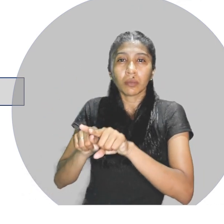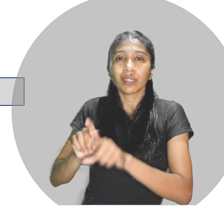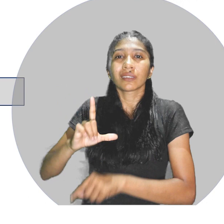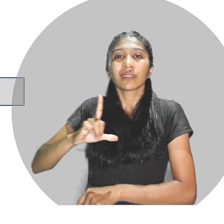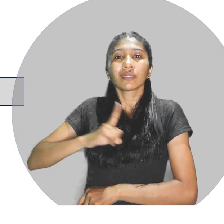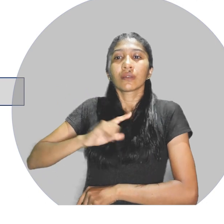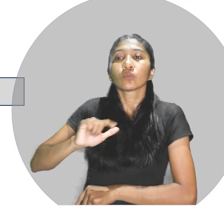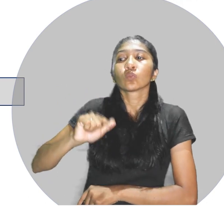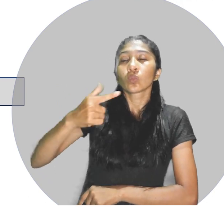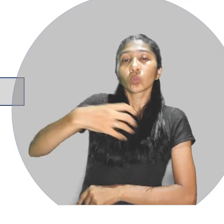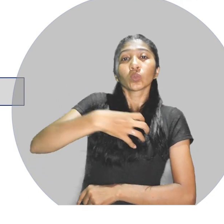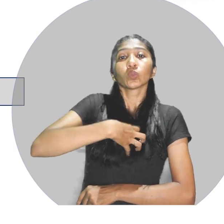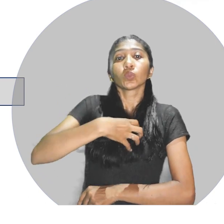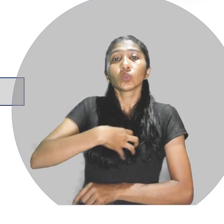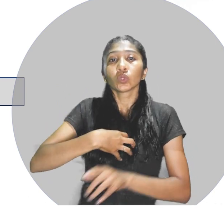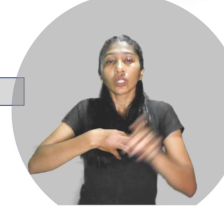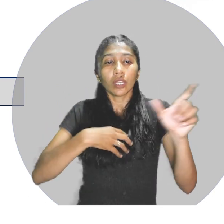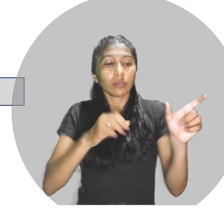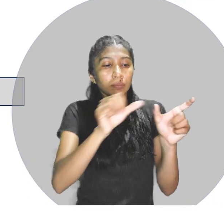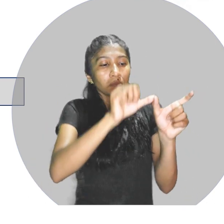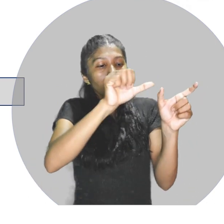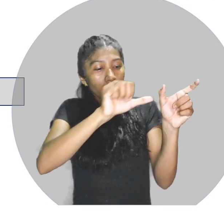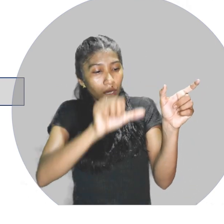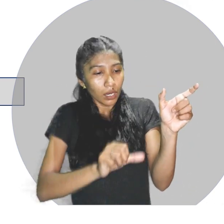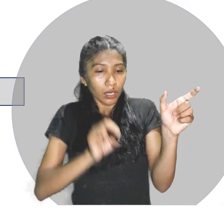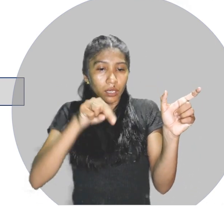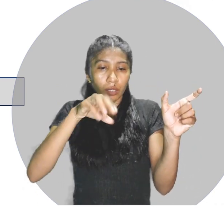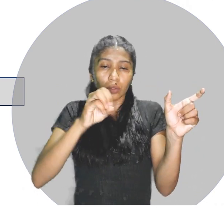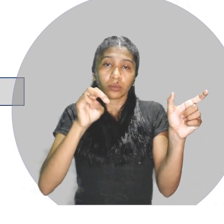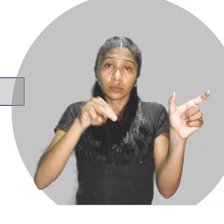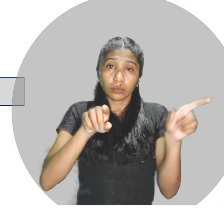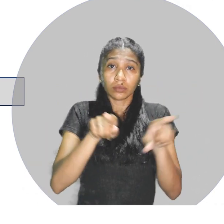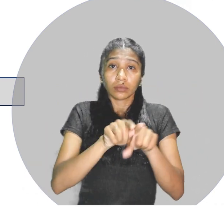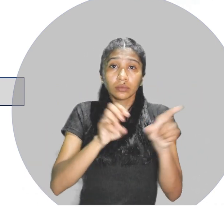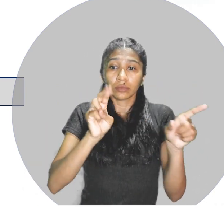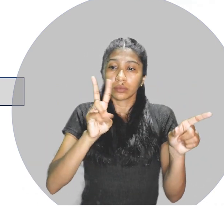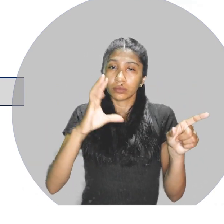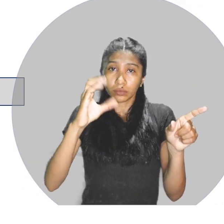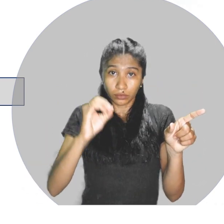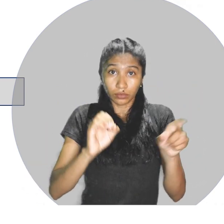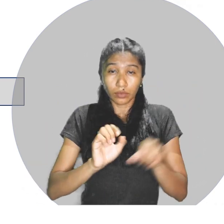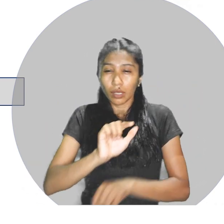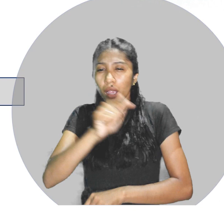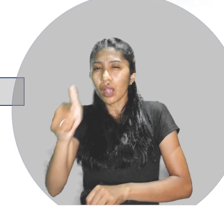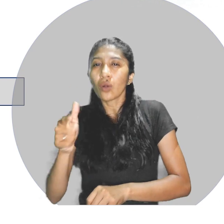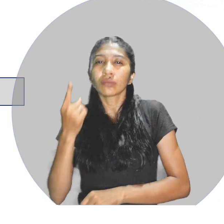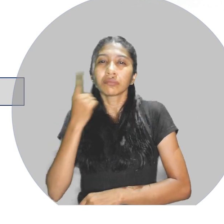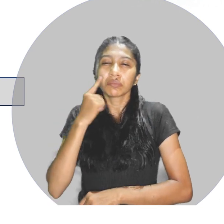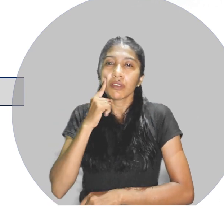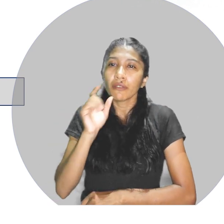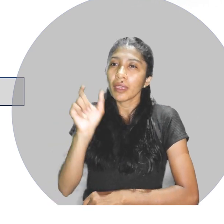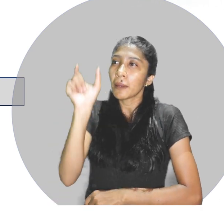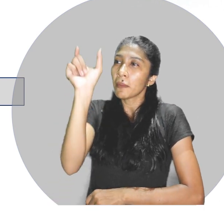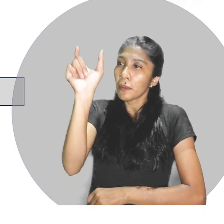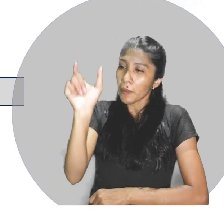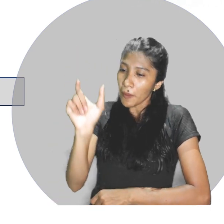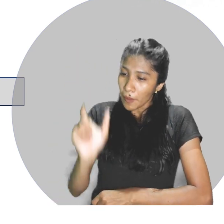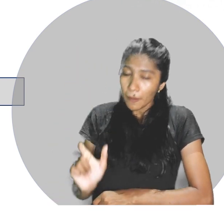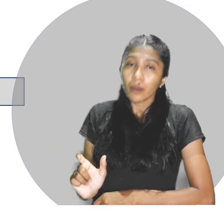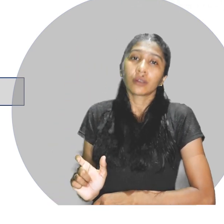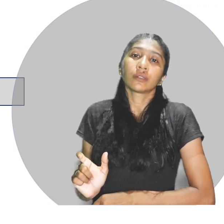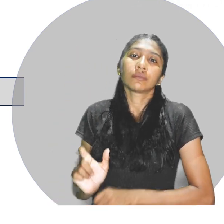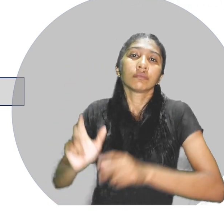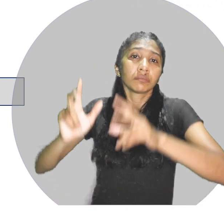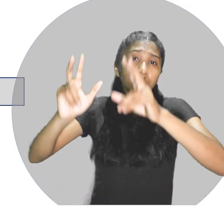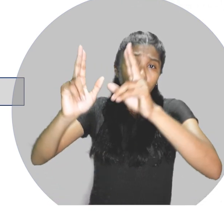uma outra forma de terminar o nominativo e o vocativo. Já os outros casos, nós teremos